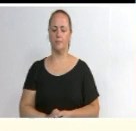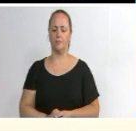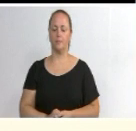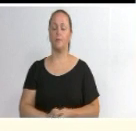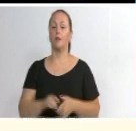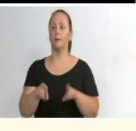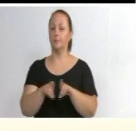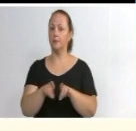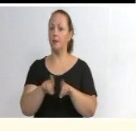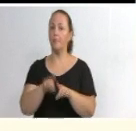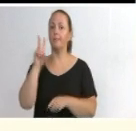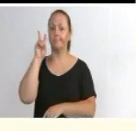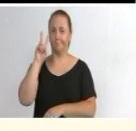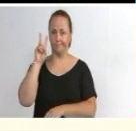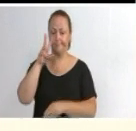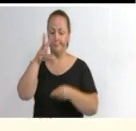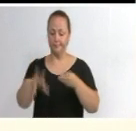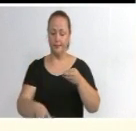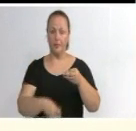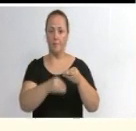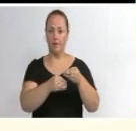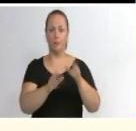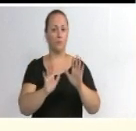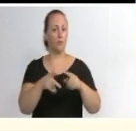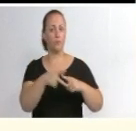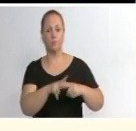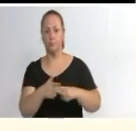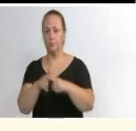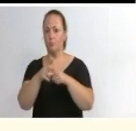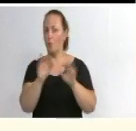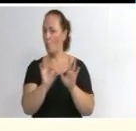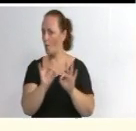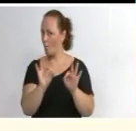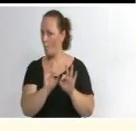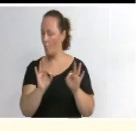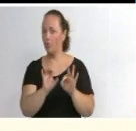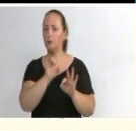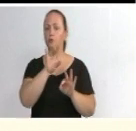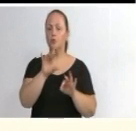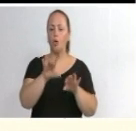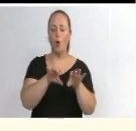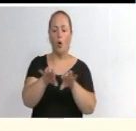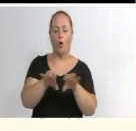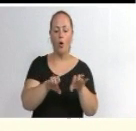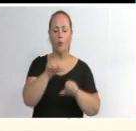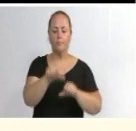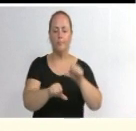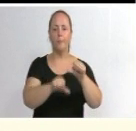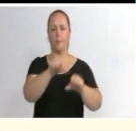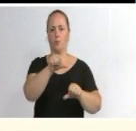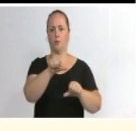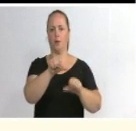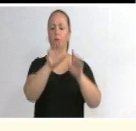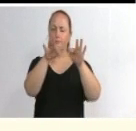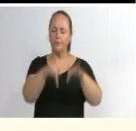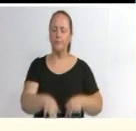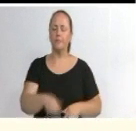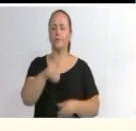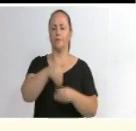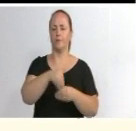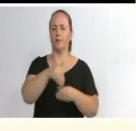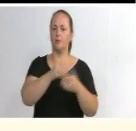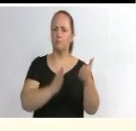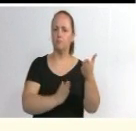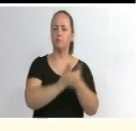Lembrando que a emenda do vereador não é corretiva, é uma emenda apenas de divisão dele de alteração. Encerrada a votação, aprovada a